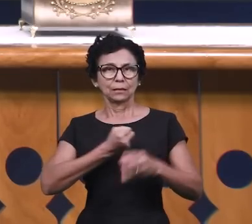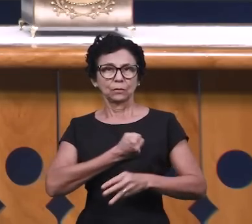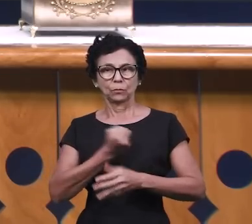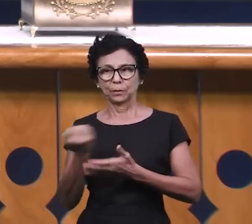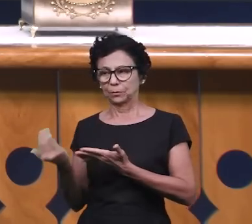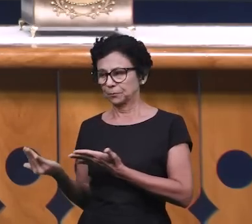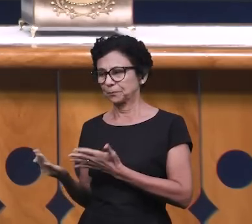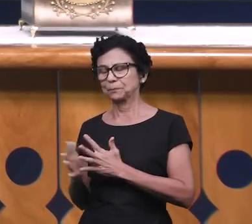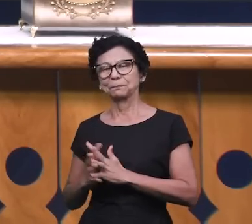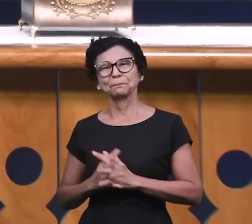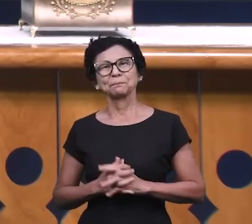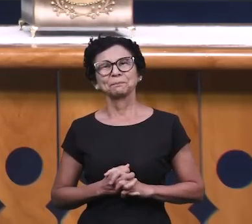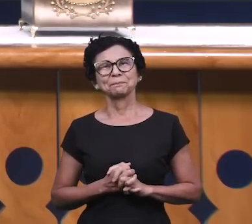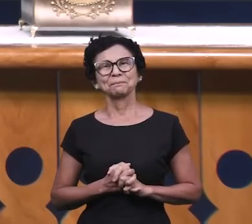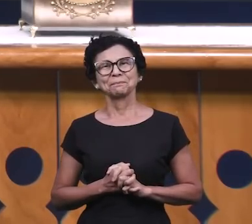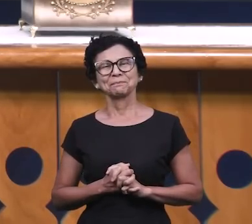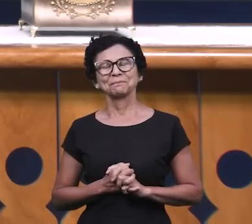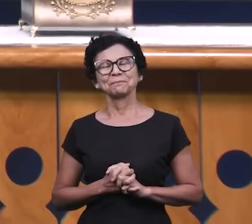o telefone